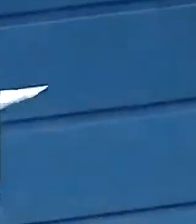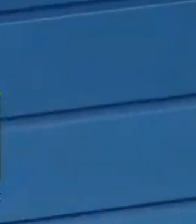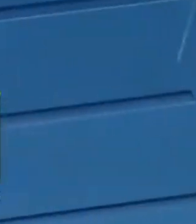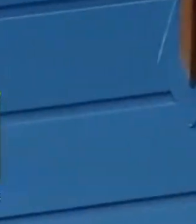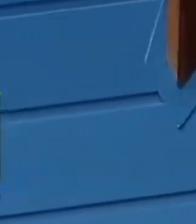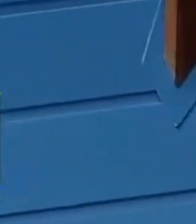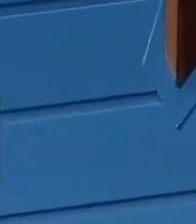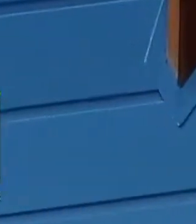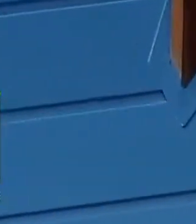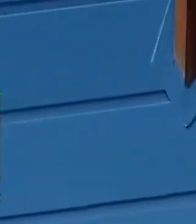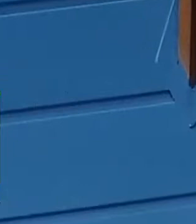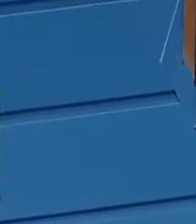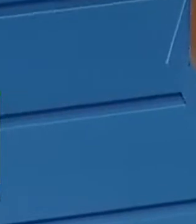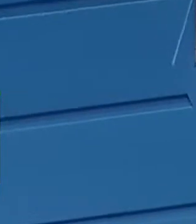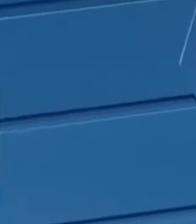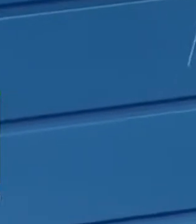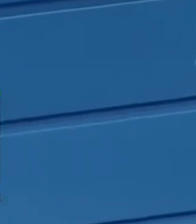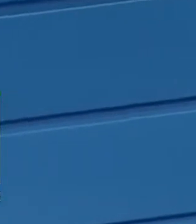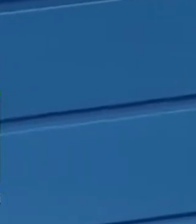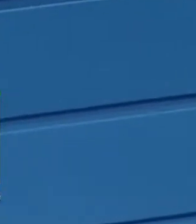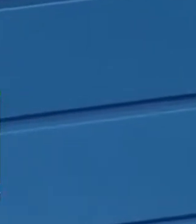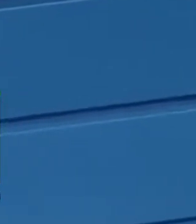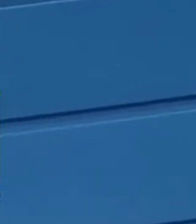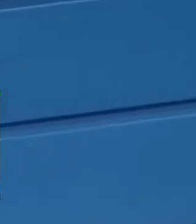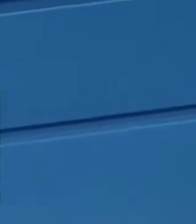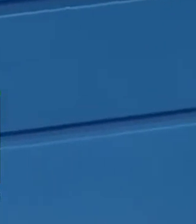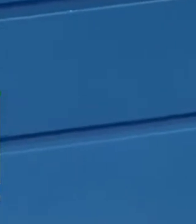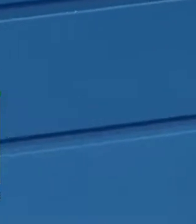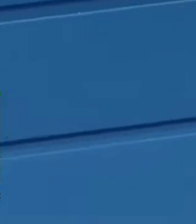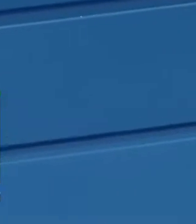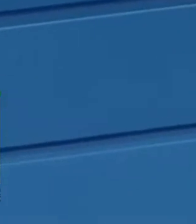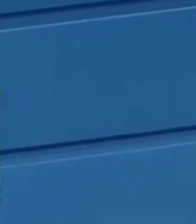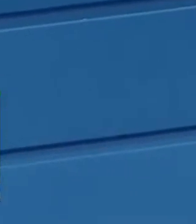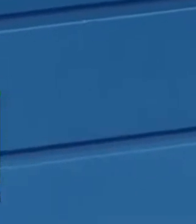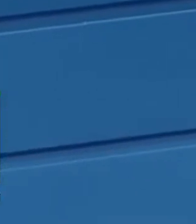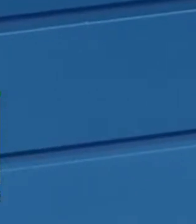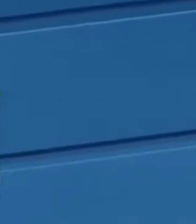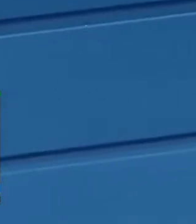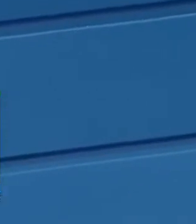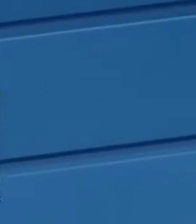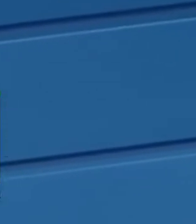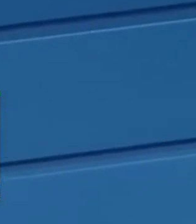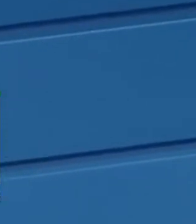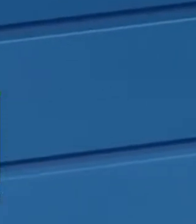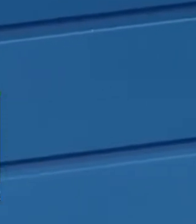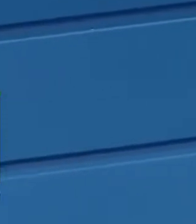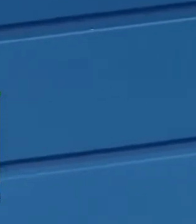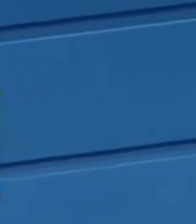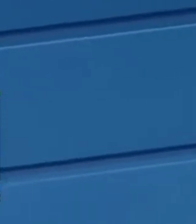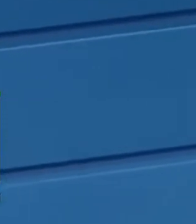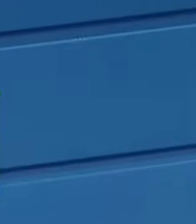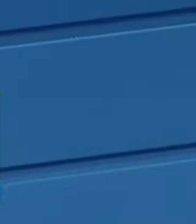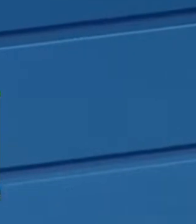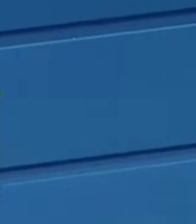Certo. Senhor presidente, senhores deputados, quero apresentar 2 indicações. A